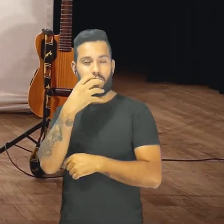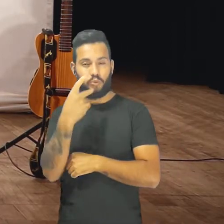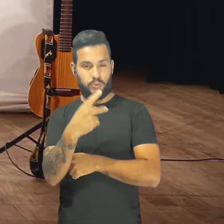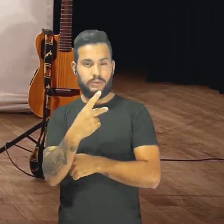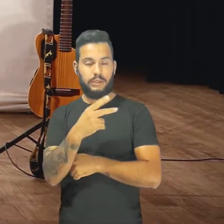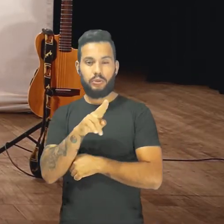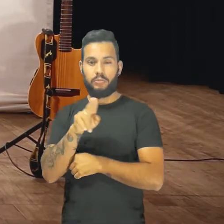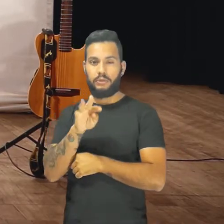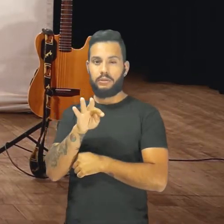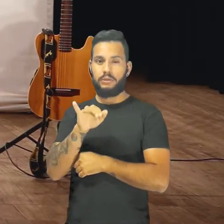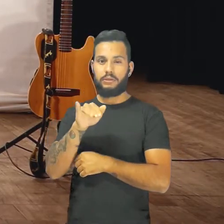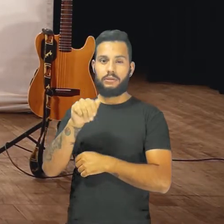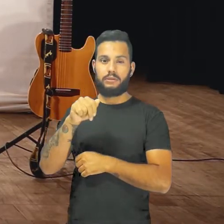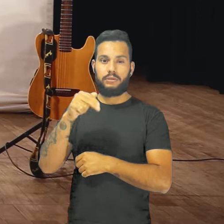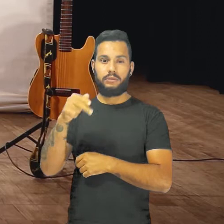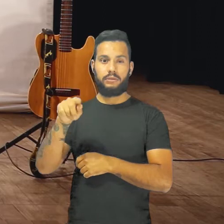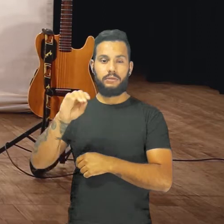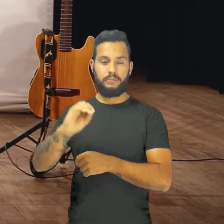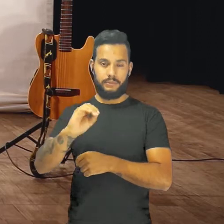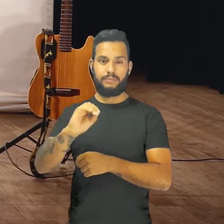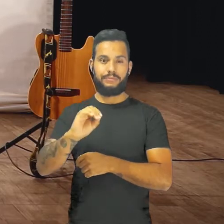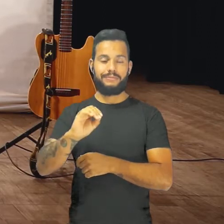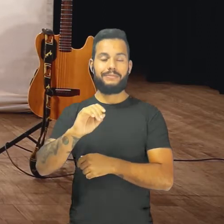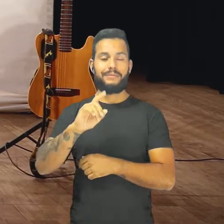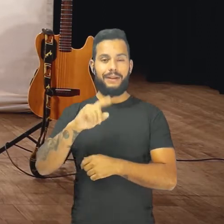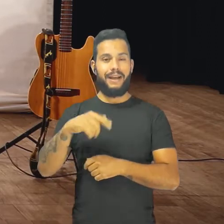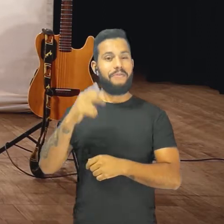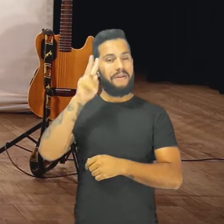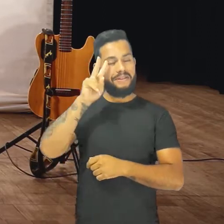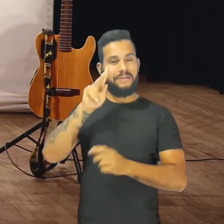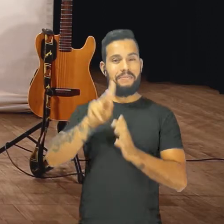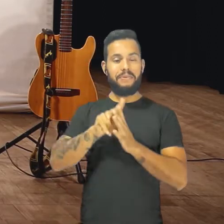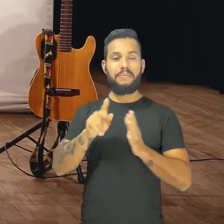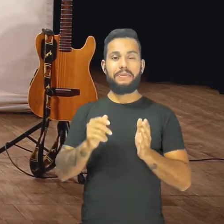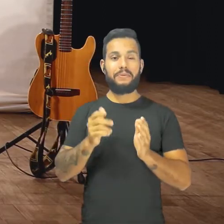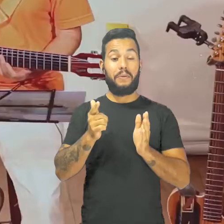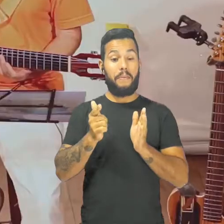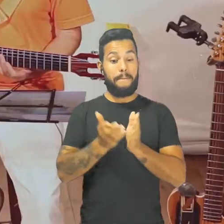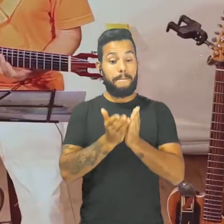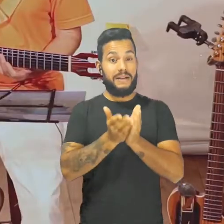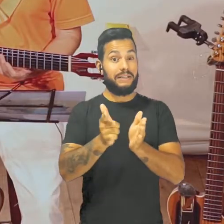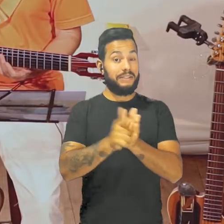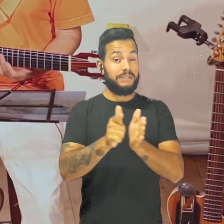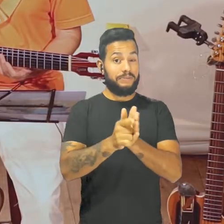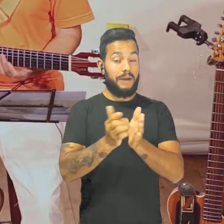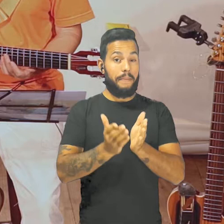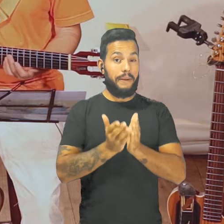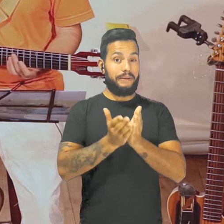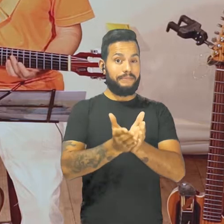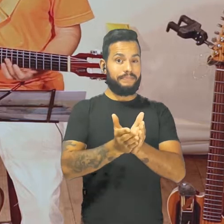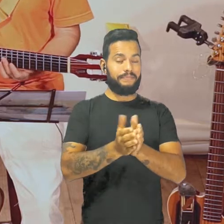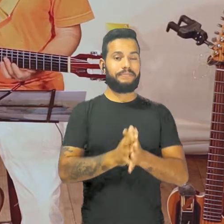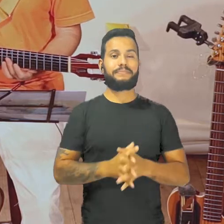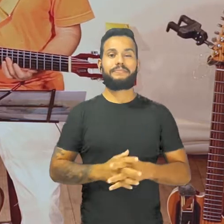aventura é a aventura do barquinho de papel, que vai do Oiapoque ao Chuí. Estão